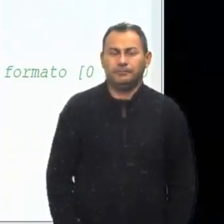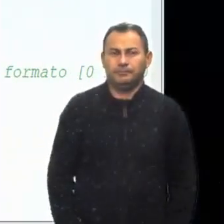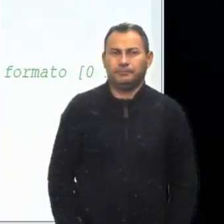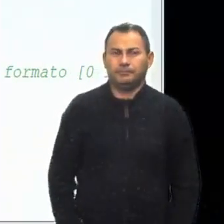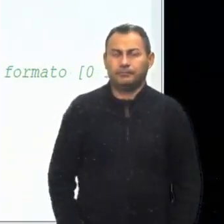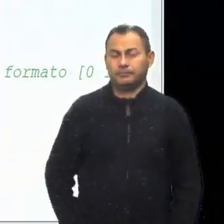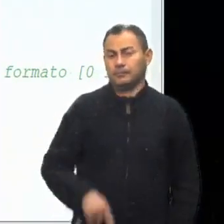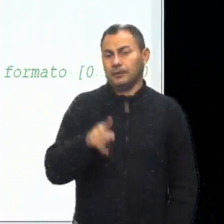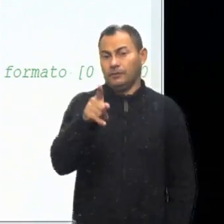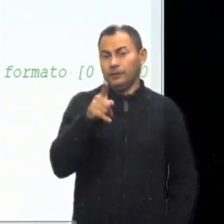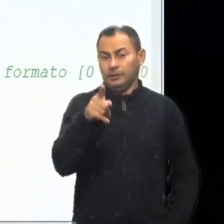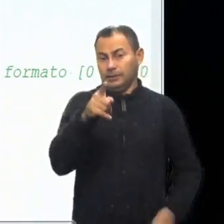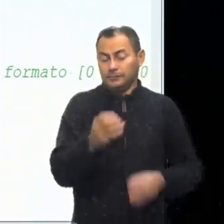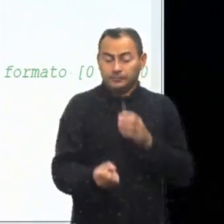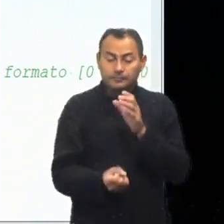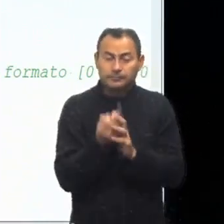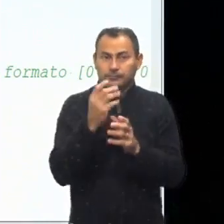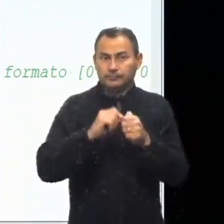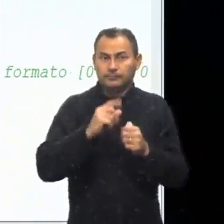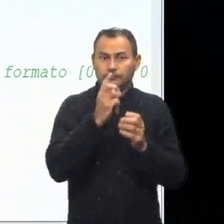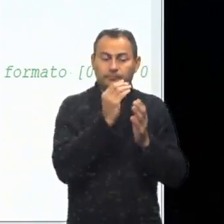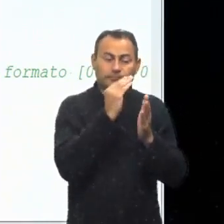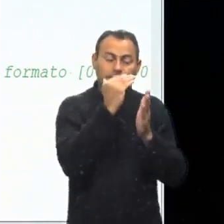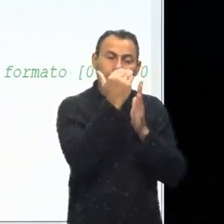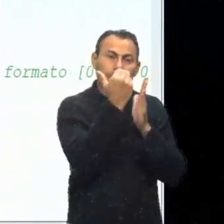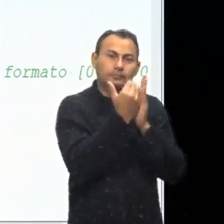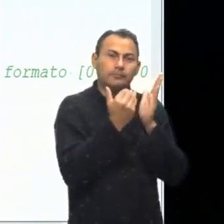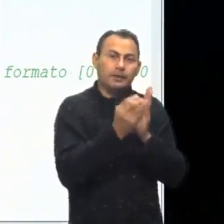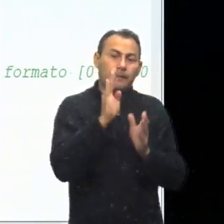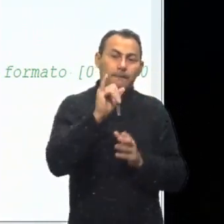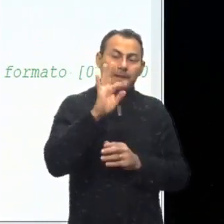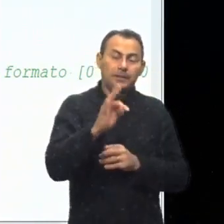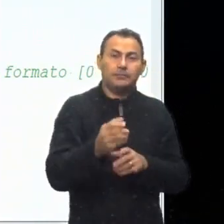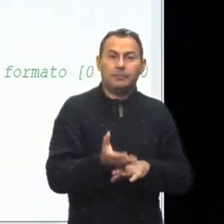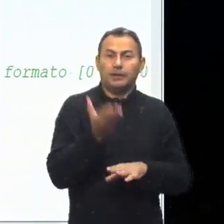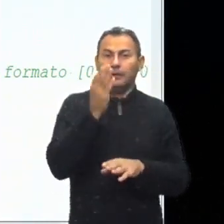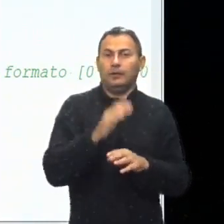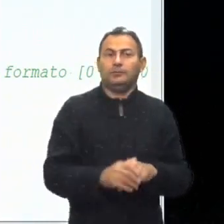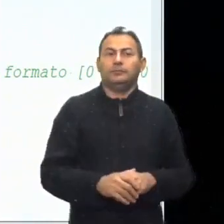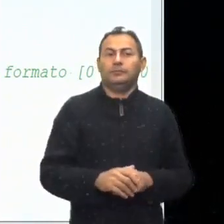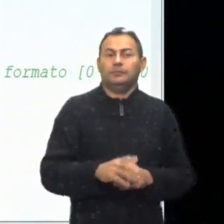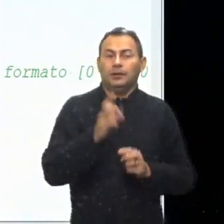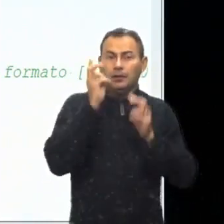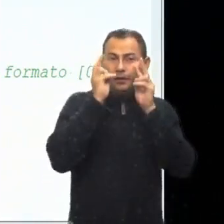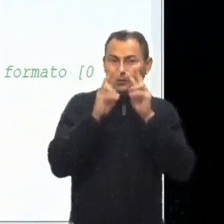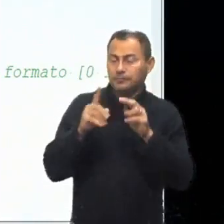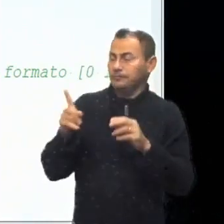Então, e se você criar uma sequência de bits maior,